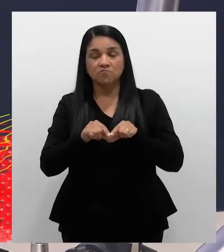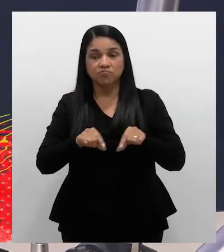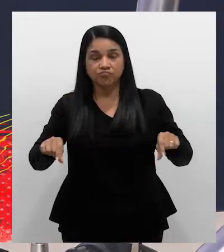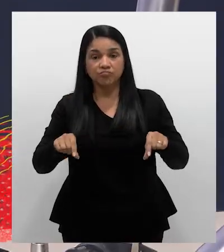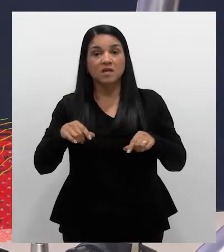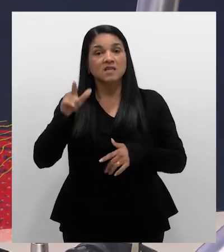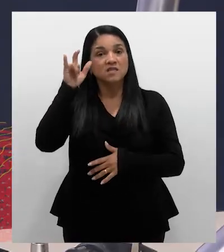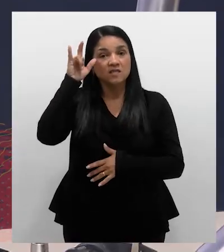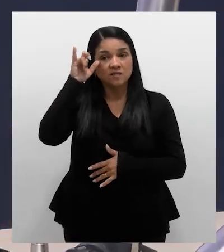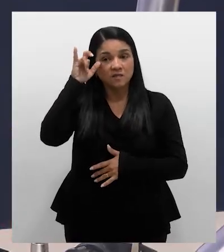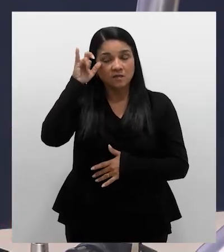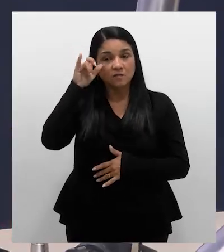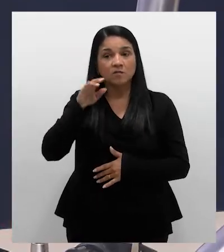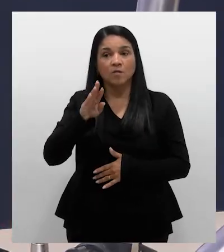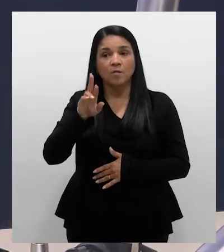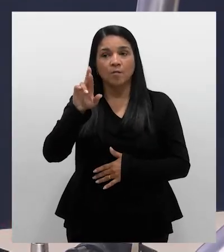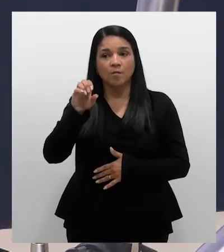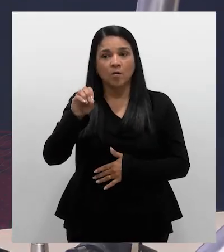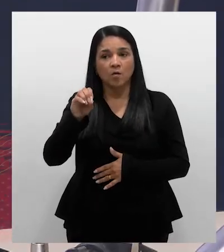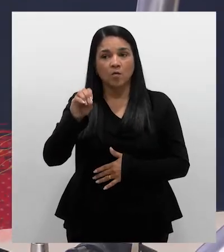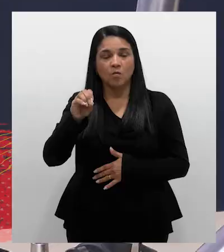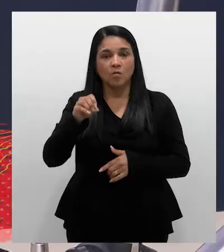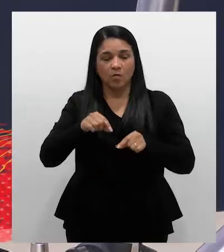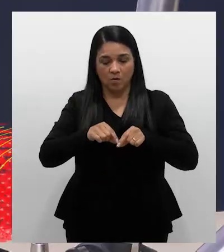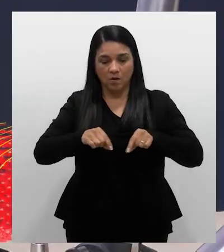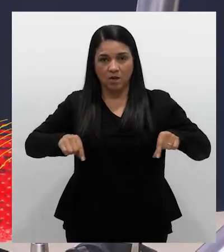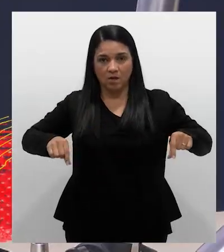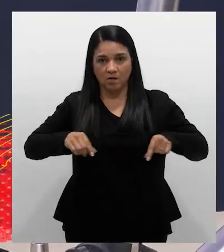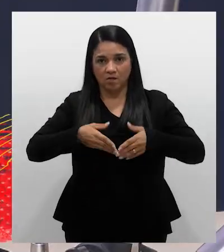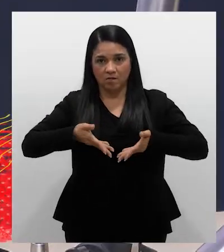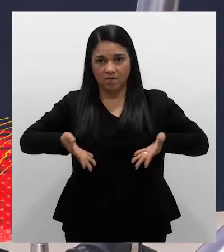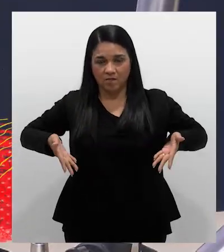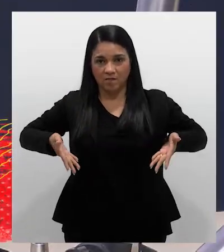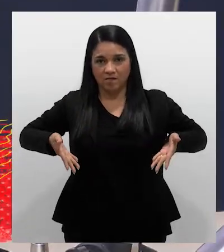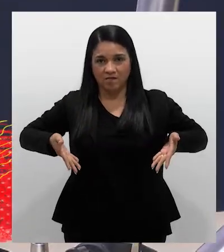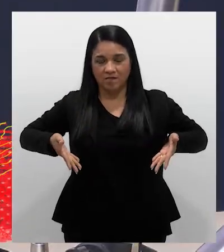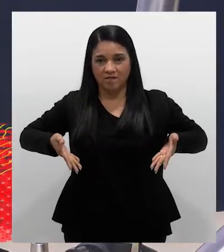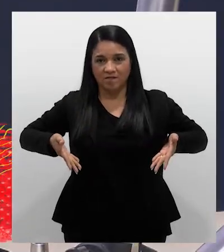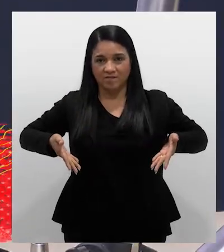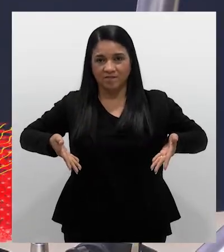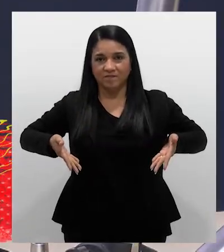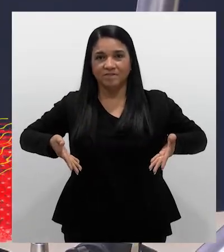linkedin.com/Rafael Broco. E tem o meu Instagram, que é o Broco Records,